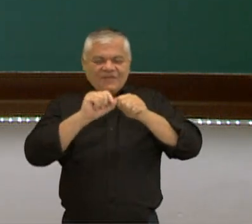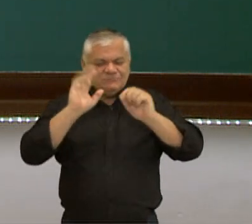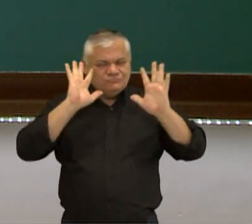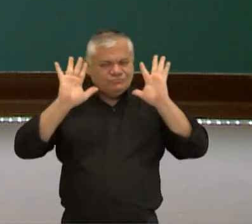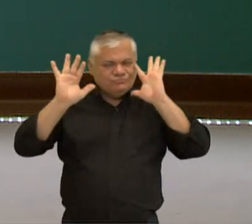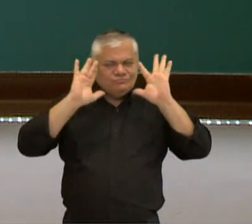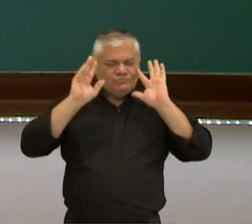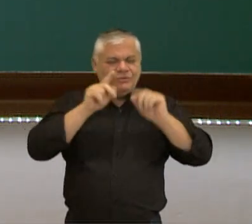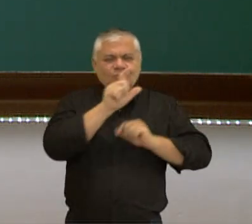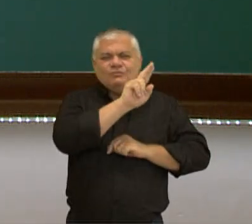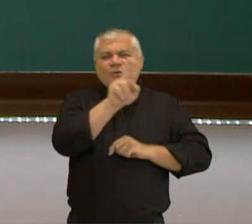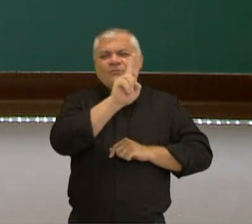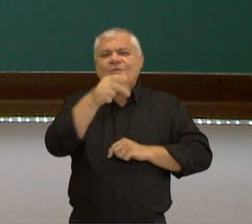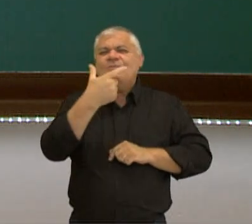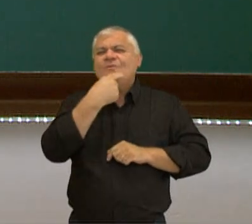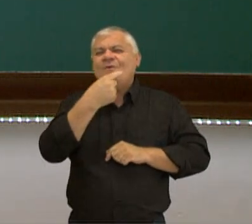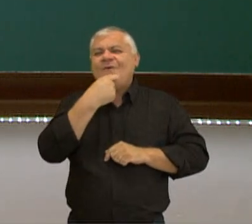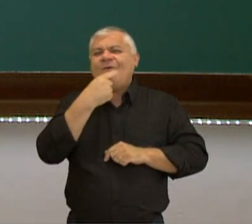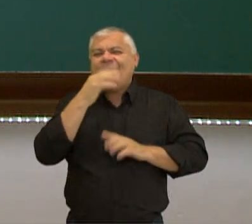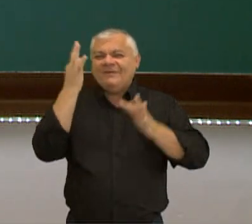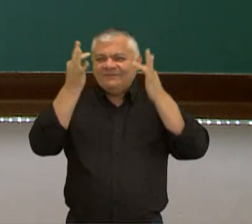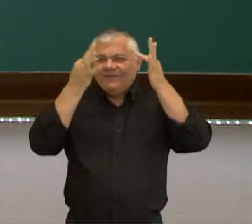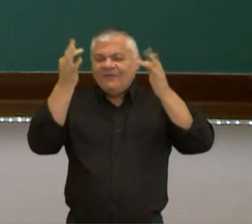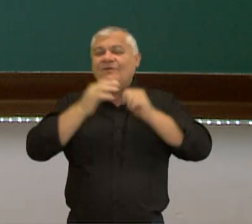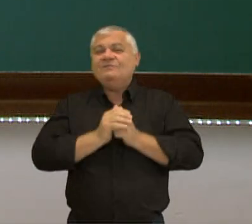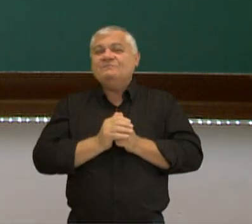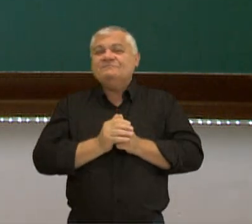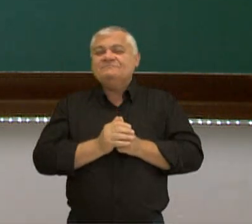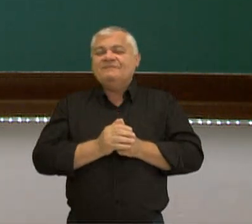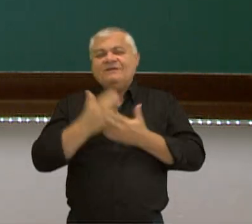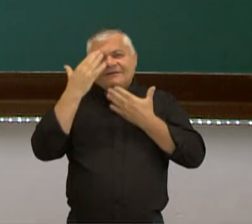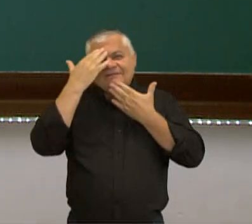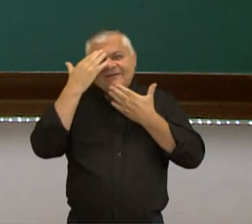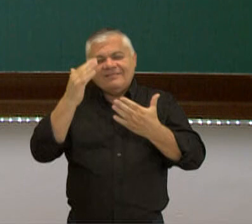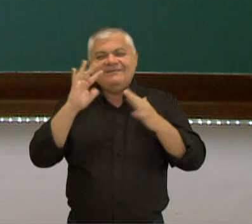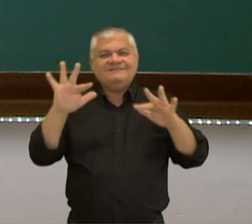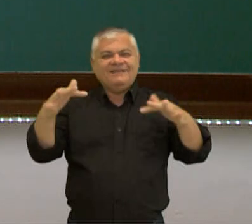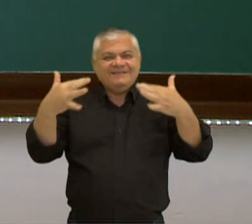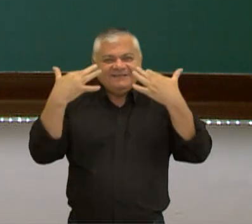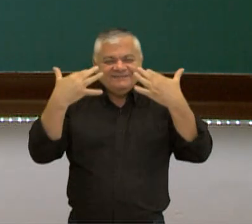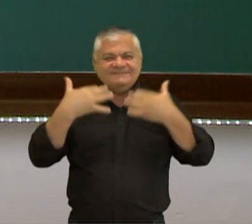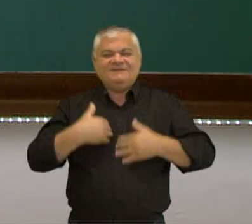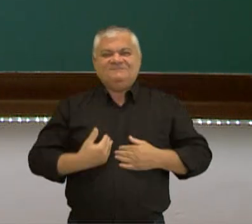nos teóricos da aula de hoje, né? E agradeço demais a atenção